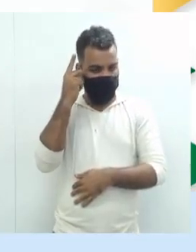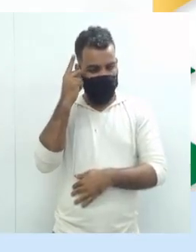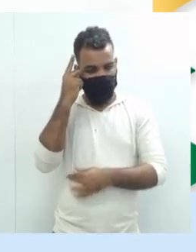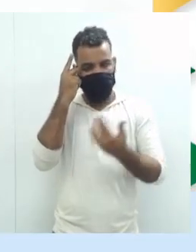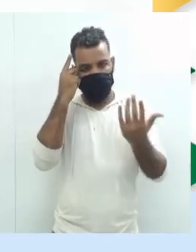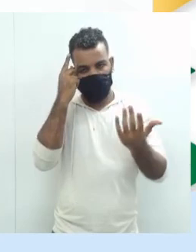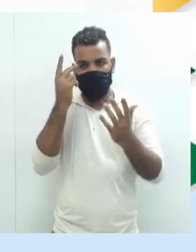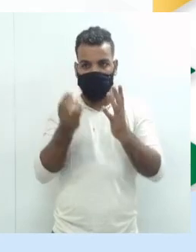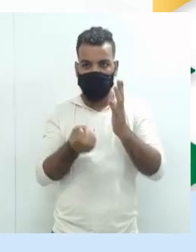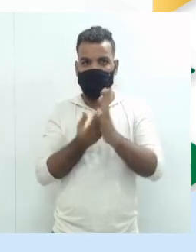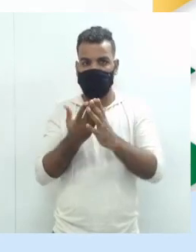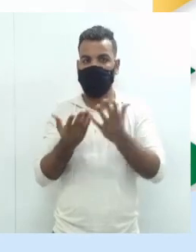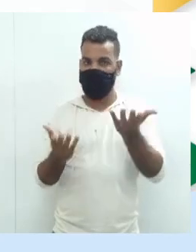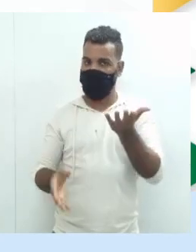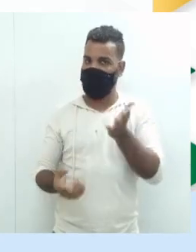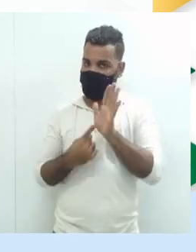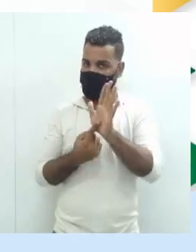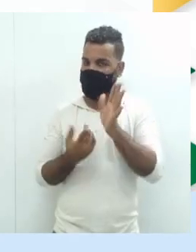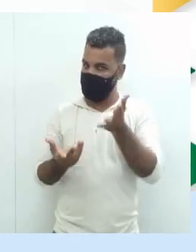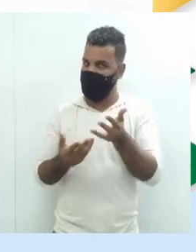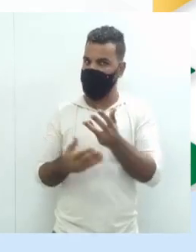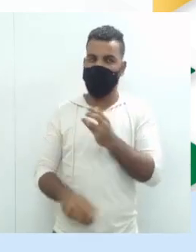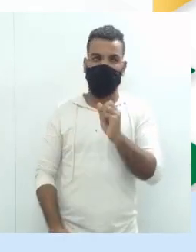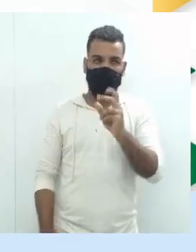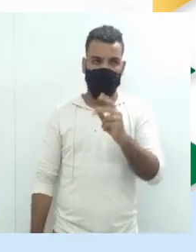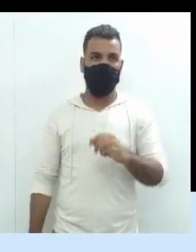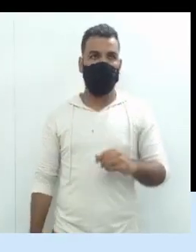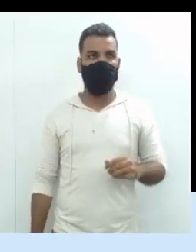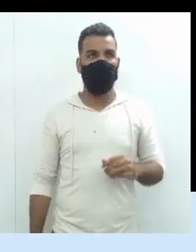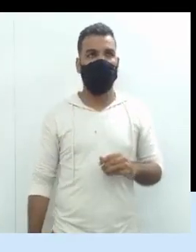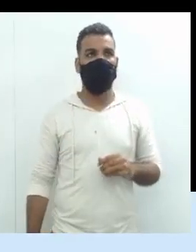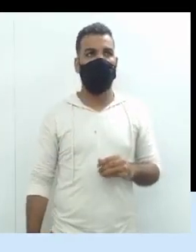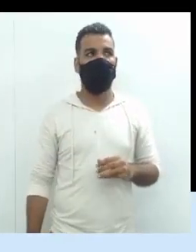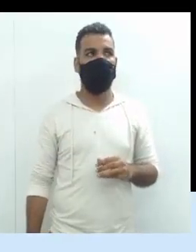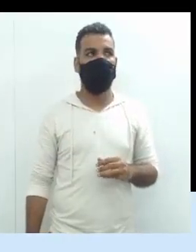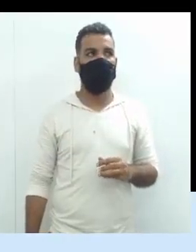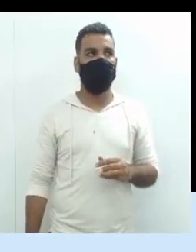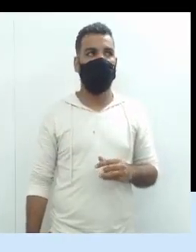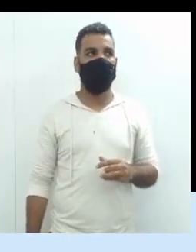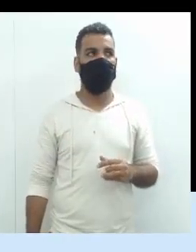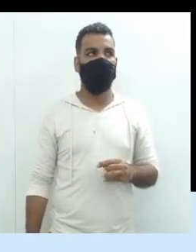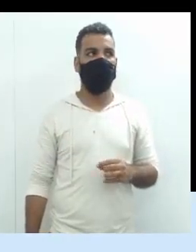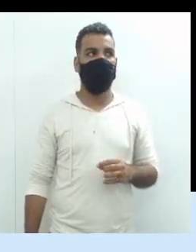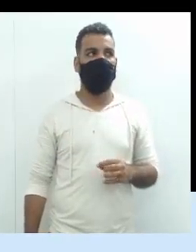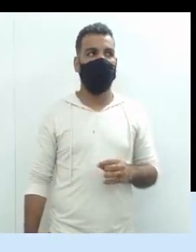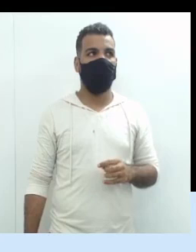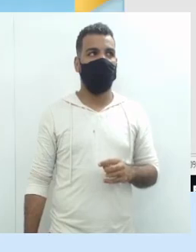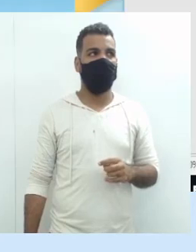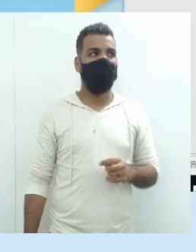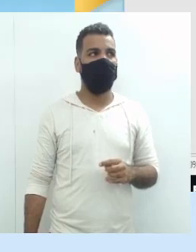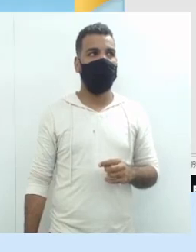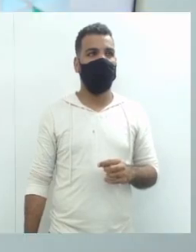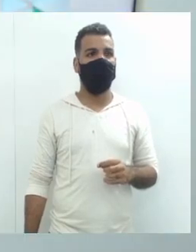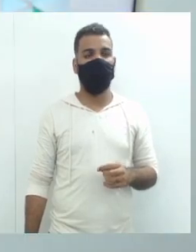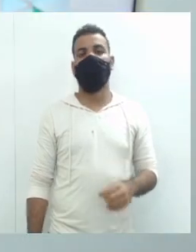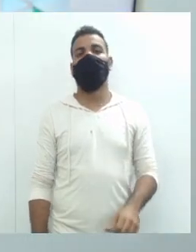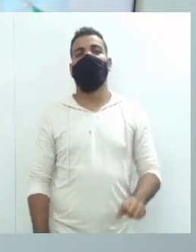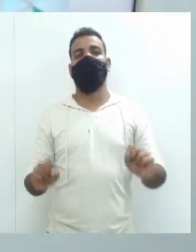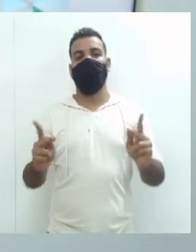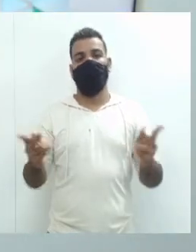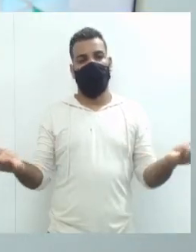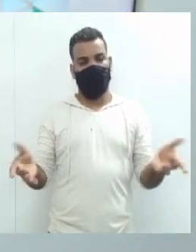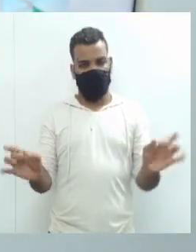foi que promoveu essa campanha, ok? Bom, por hoje é só, pessoal. Quero agradecer a